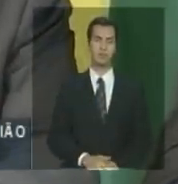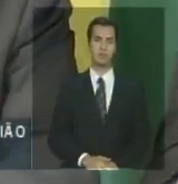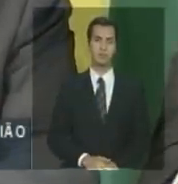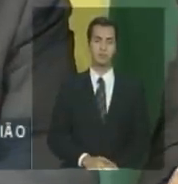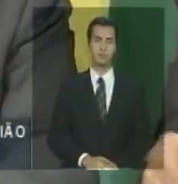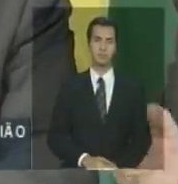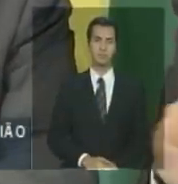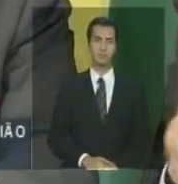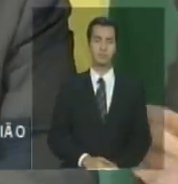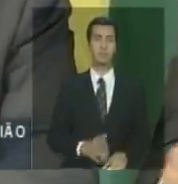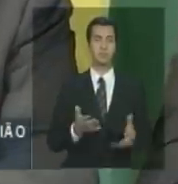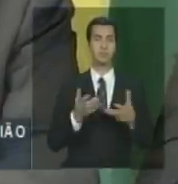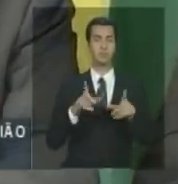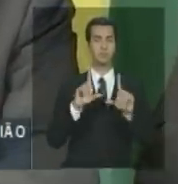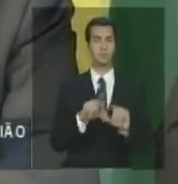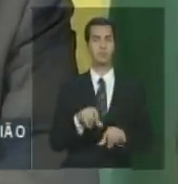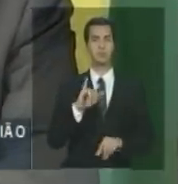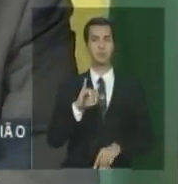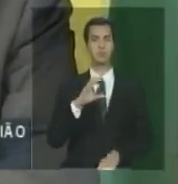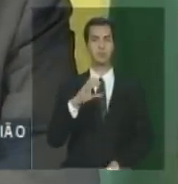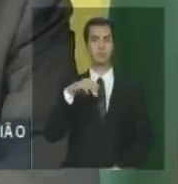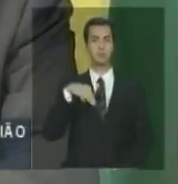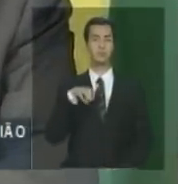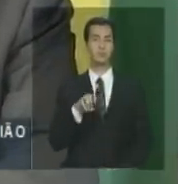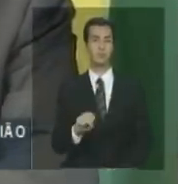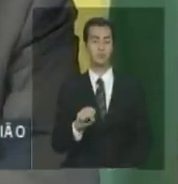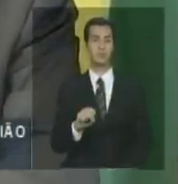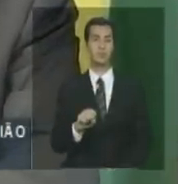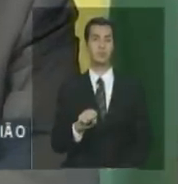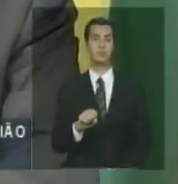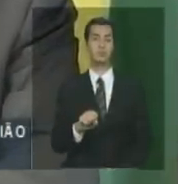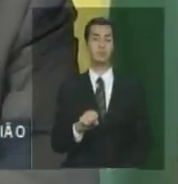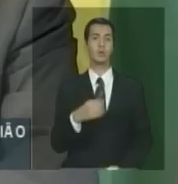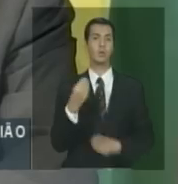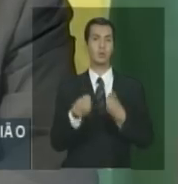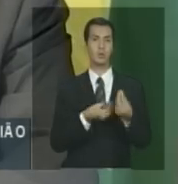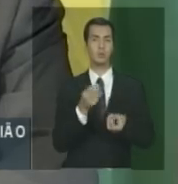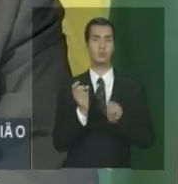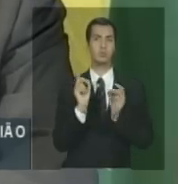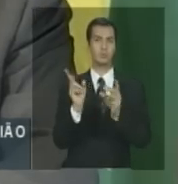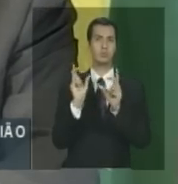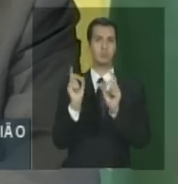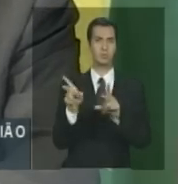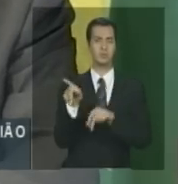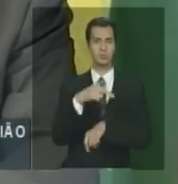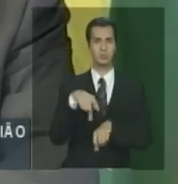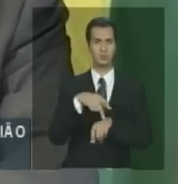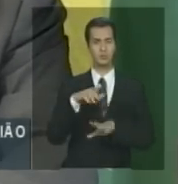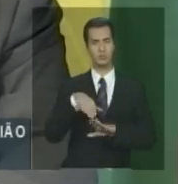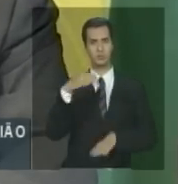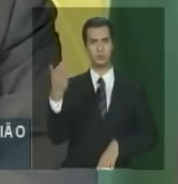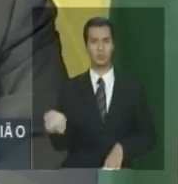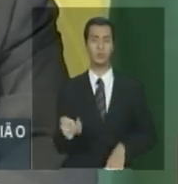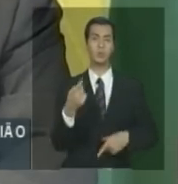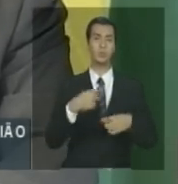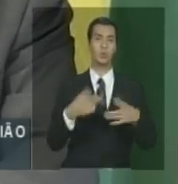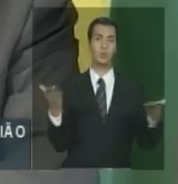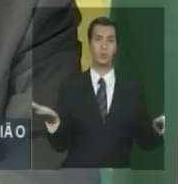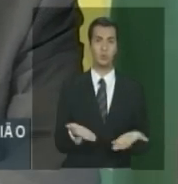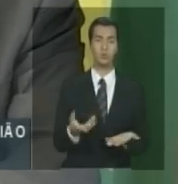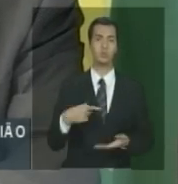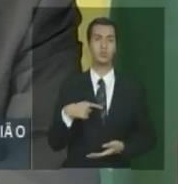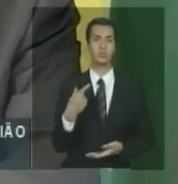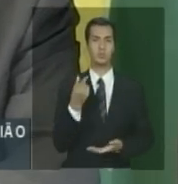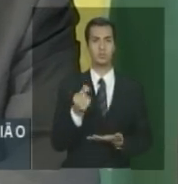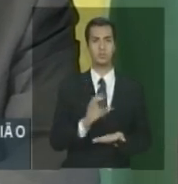o ICMS interestadual para importações. Hoje está havendo incentivo para o importador,